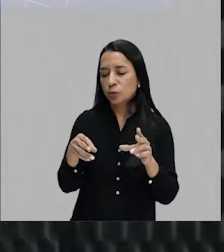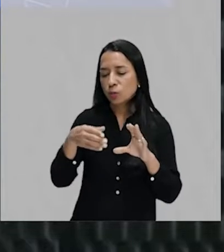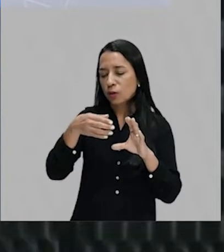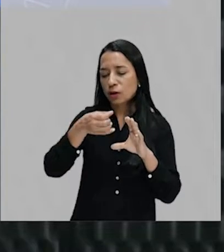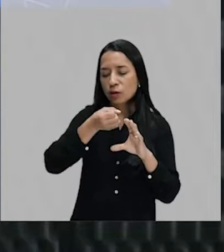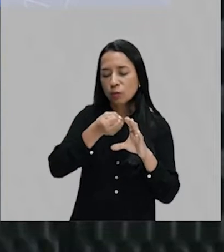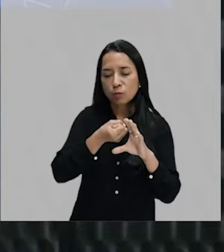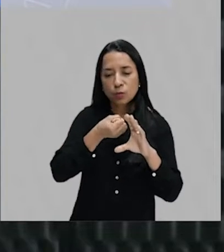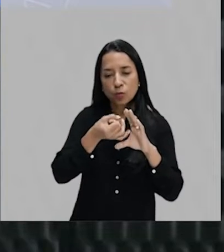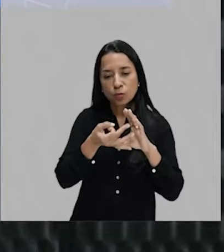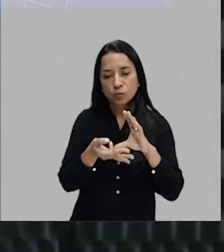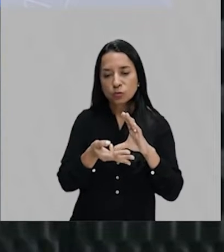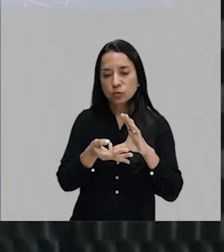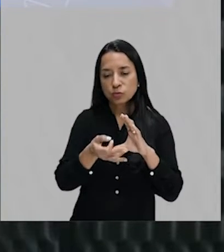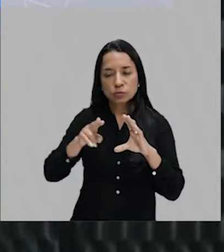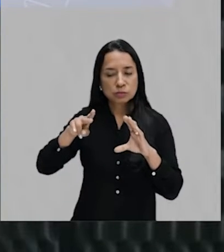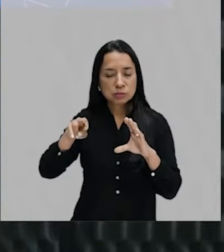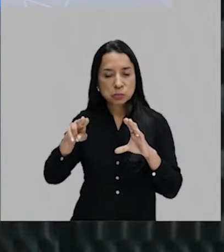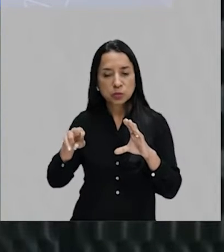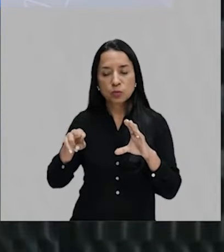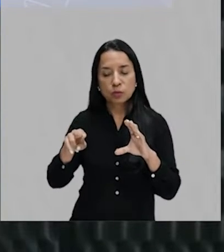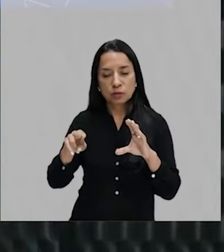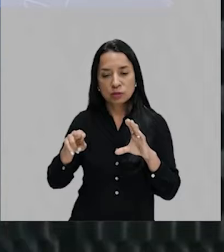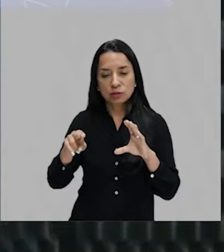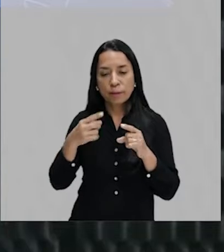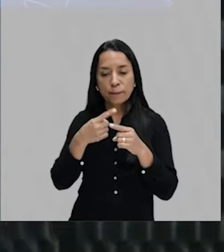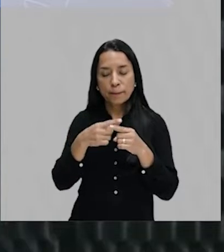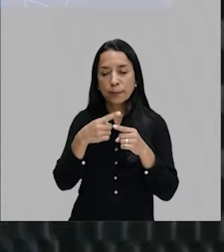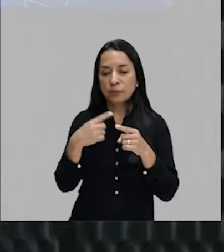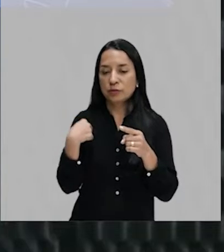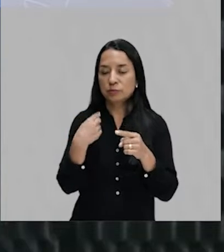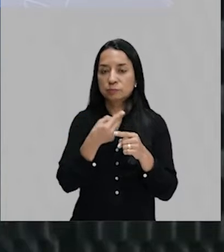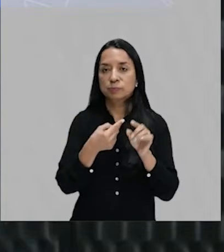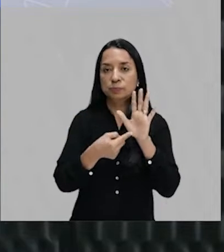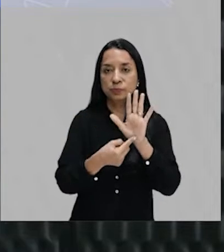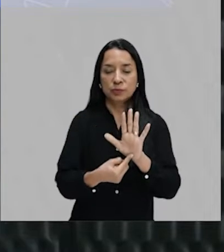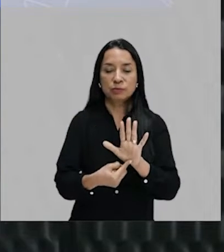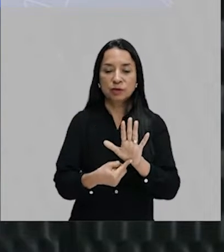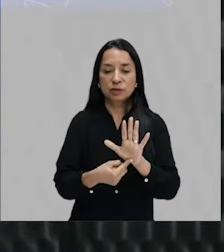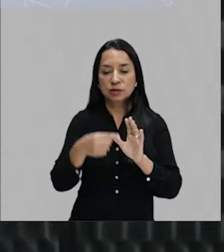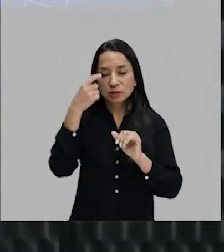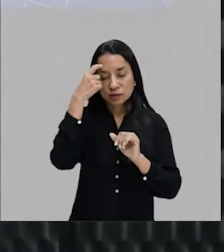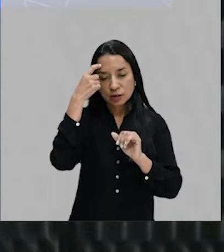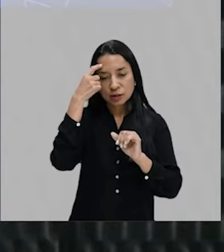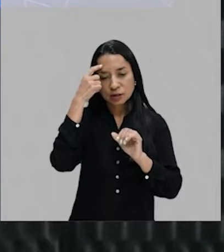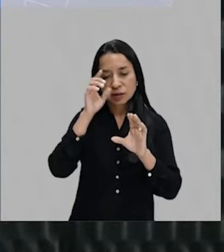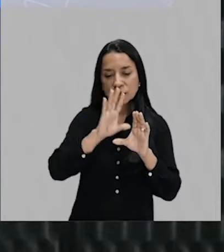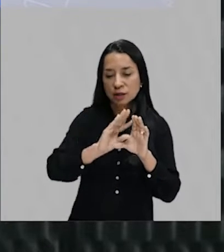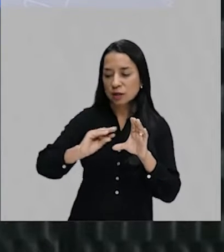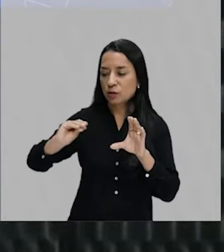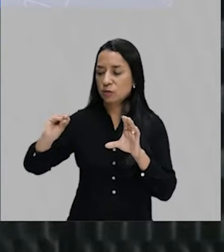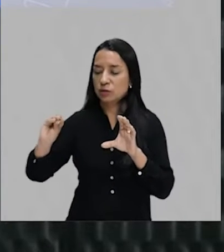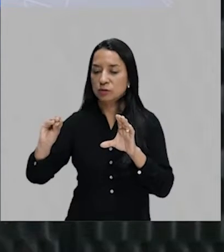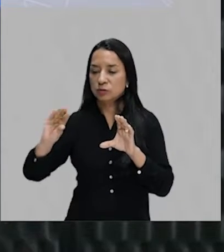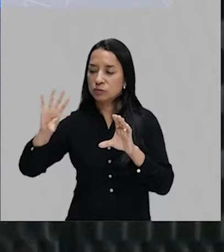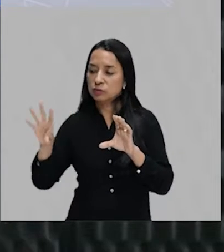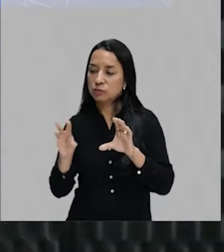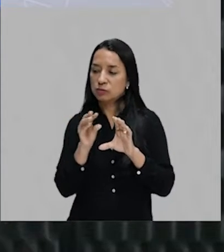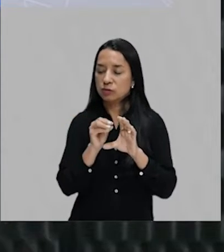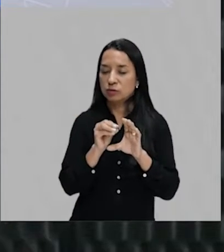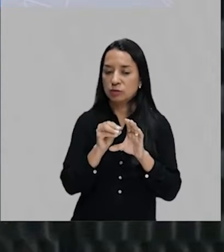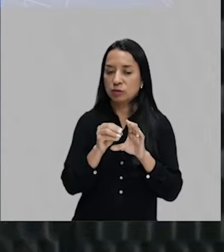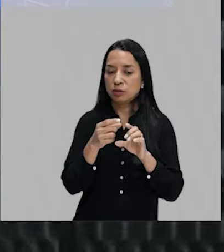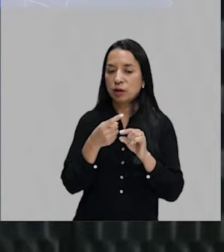já poderia até afirmar que eles são iguais mas por que que nós estamos apresentando aqui com a ideia do está contido para que você